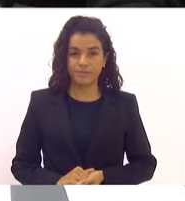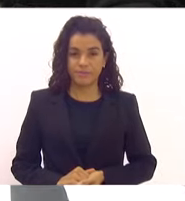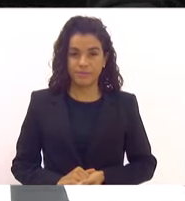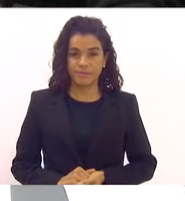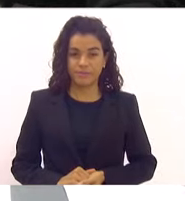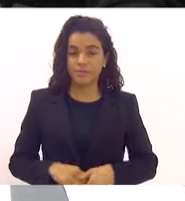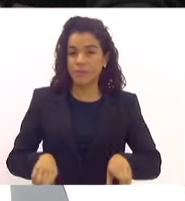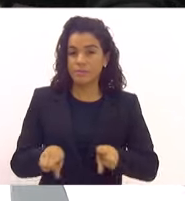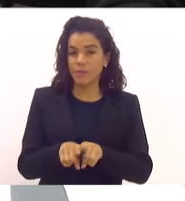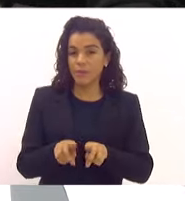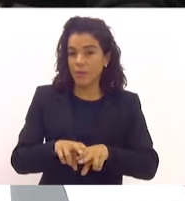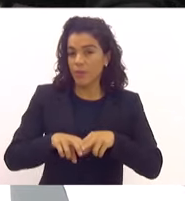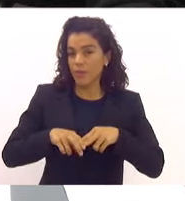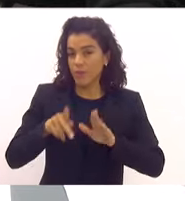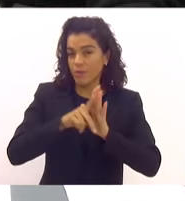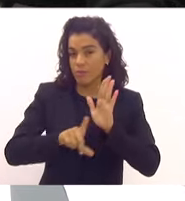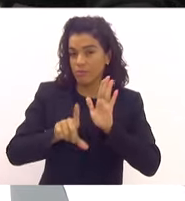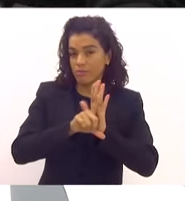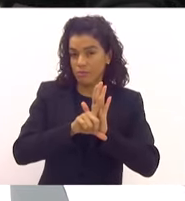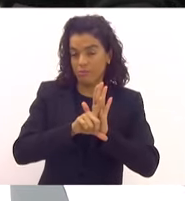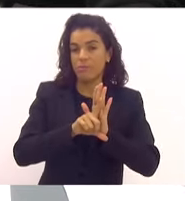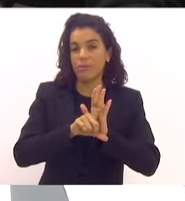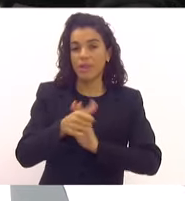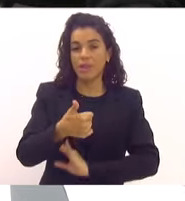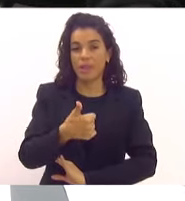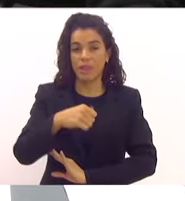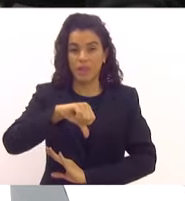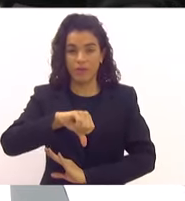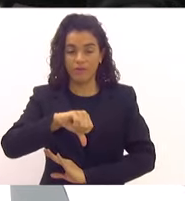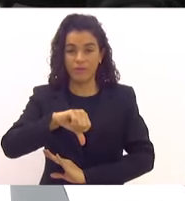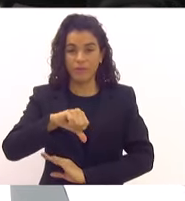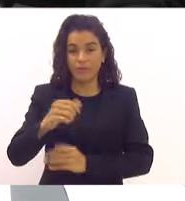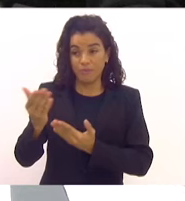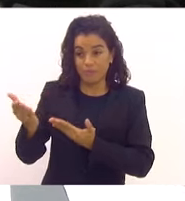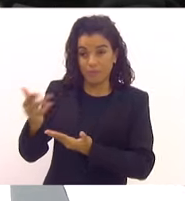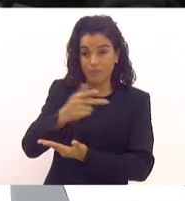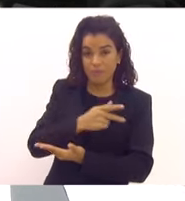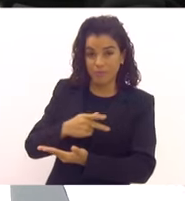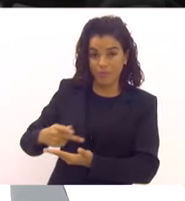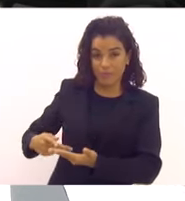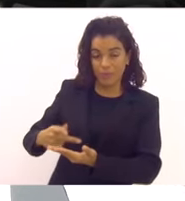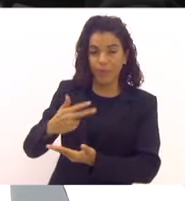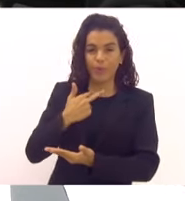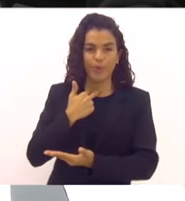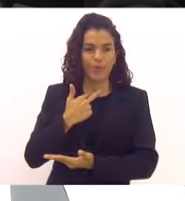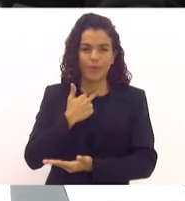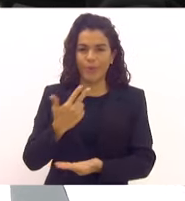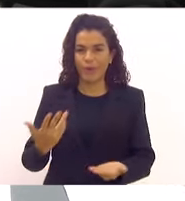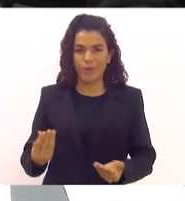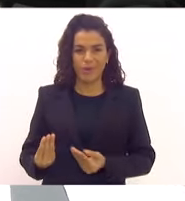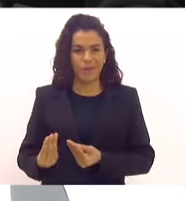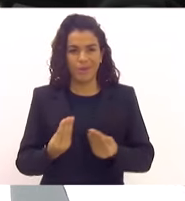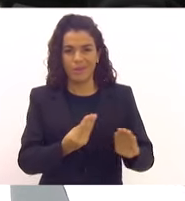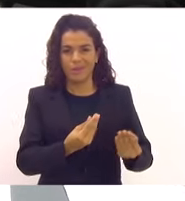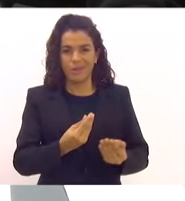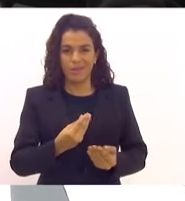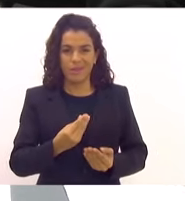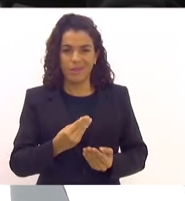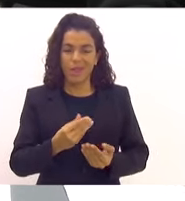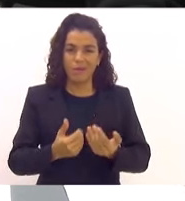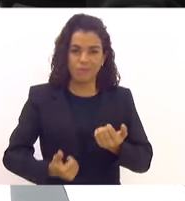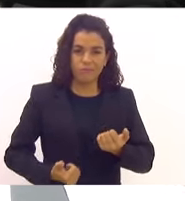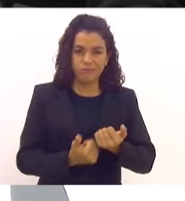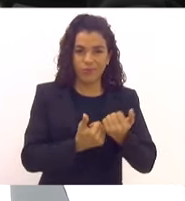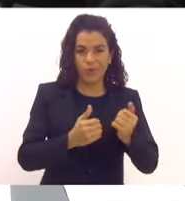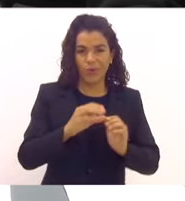Até porque, no projeto de lei de 19, Vossa Excelência não poderia dar coautoria à